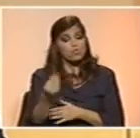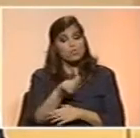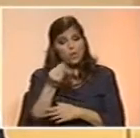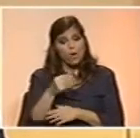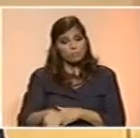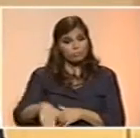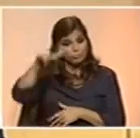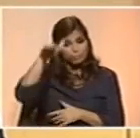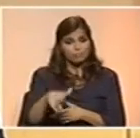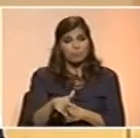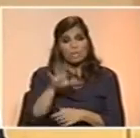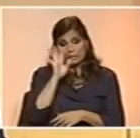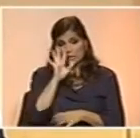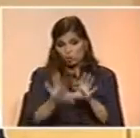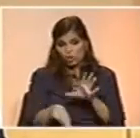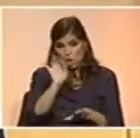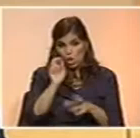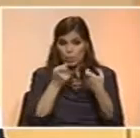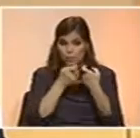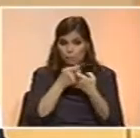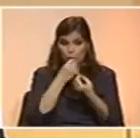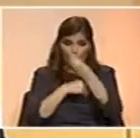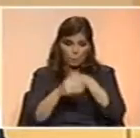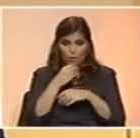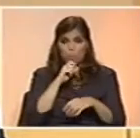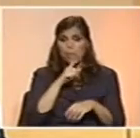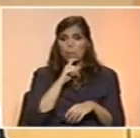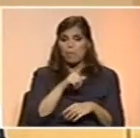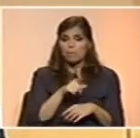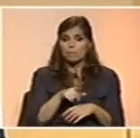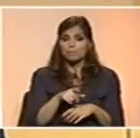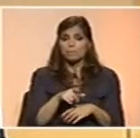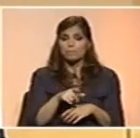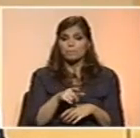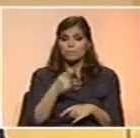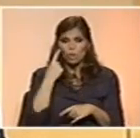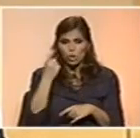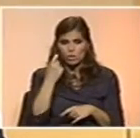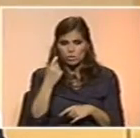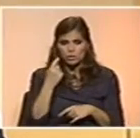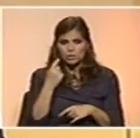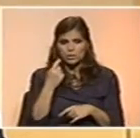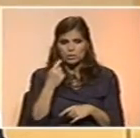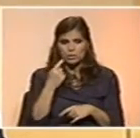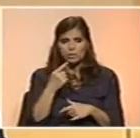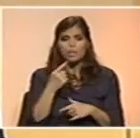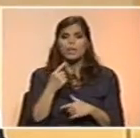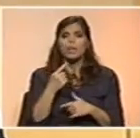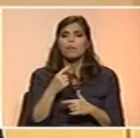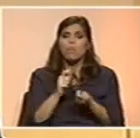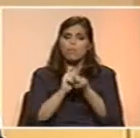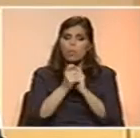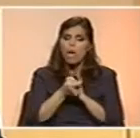eventualmente optarem por este tipo de alimentação não será já um indicador de alguma perturbação de comportamento alimentar. Portanto, acho que